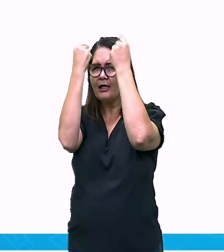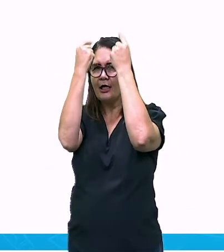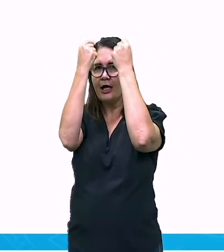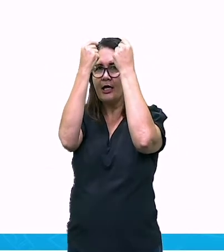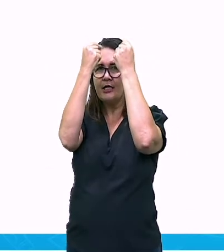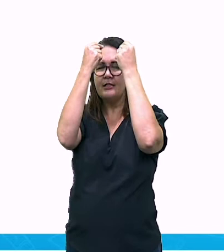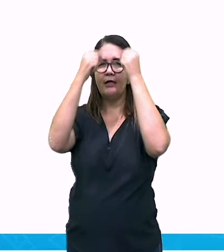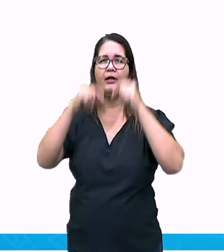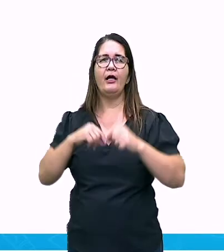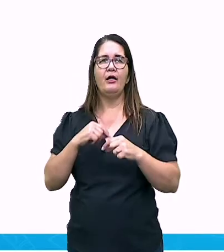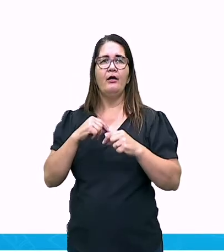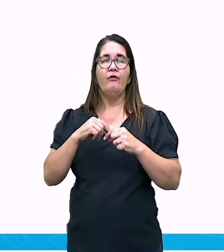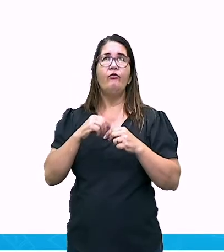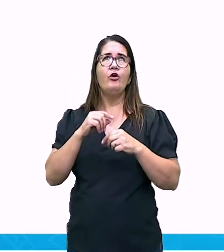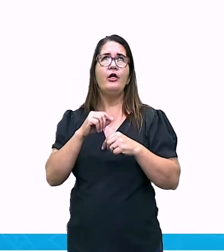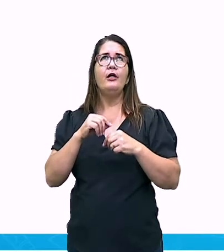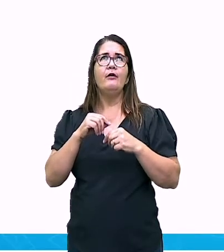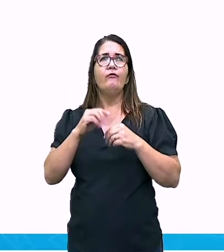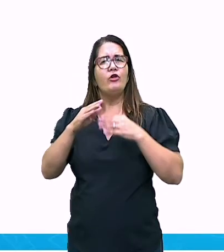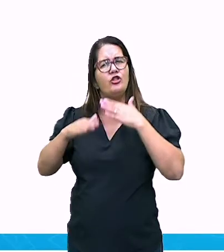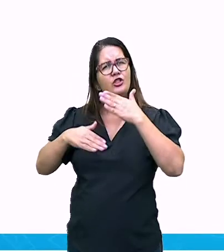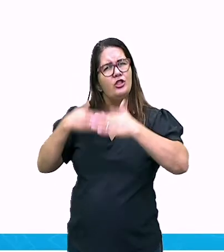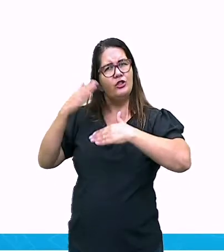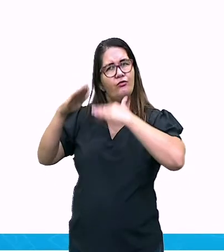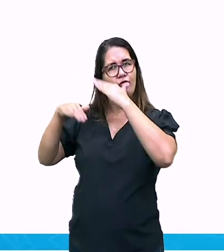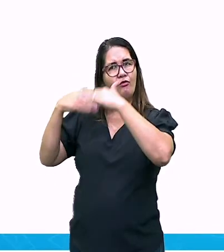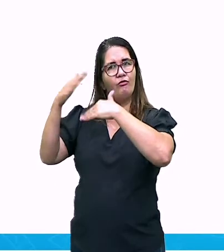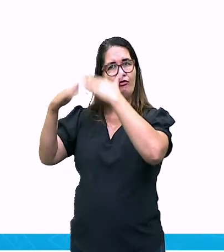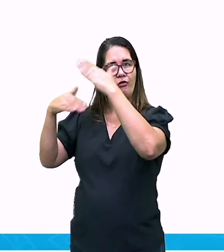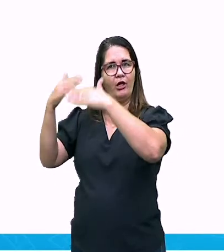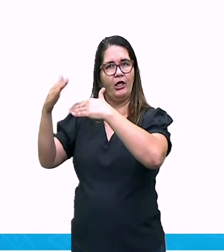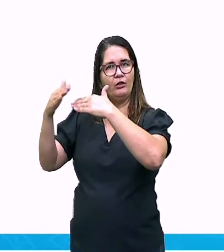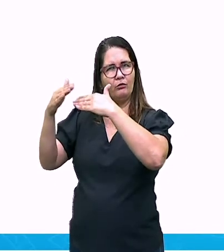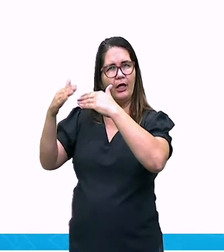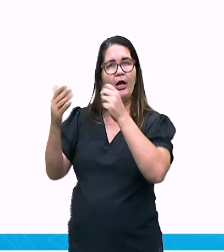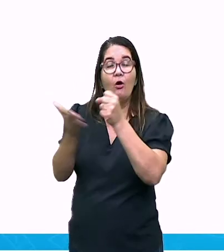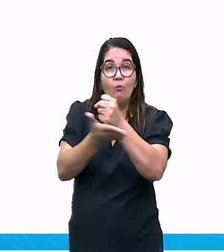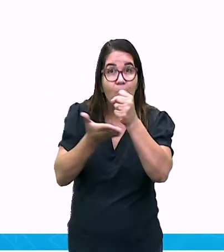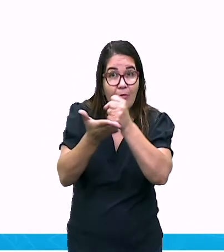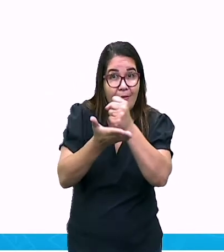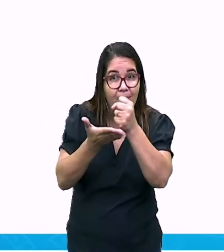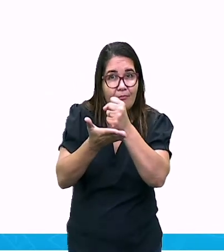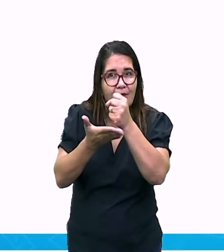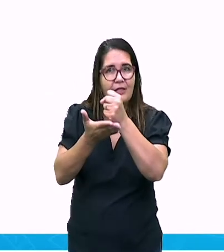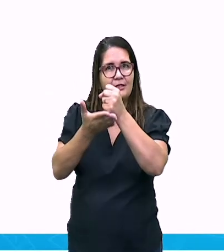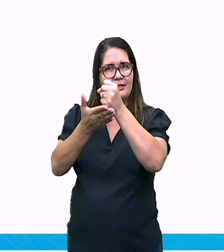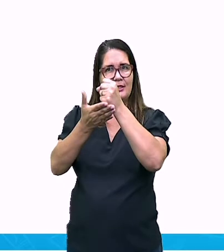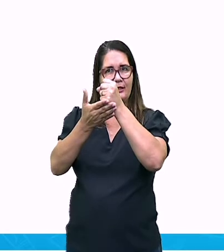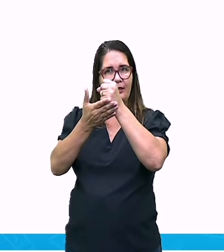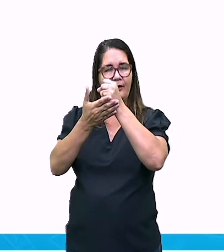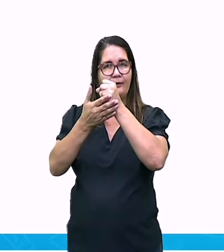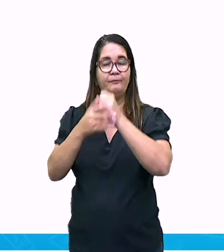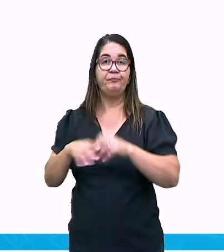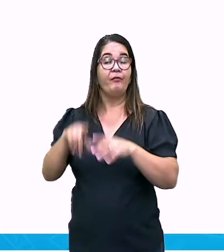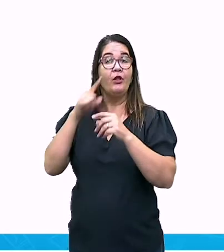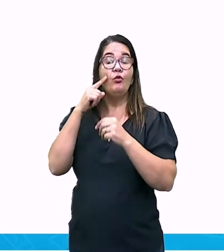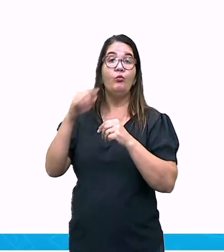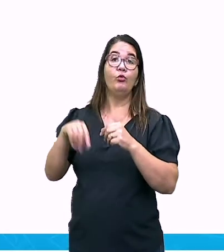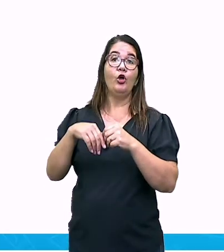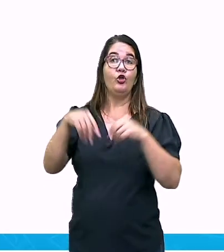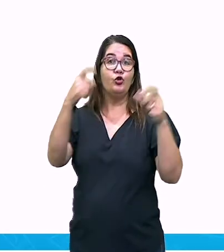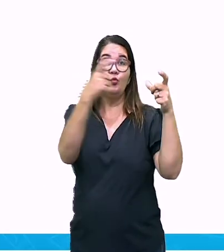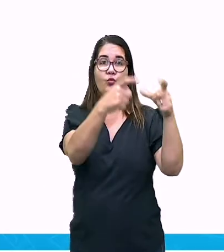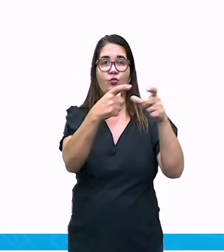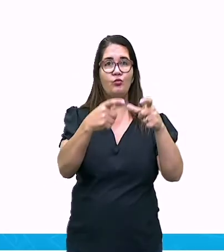e lá se fixaram, dedicando-se ao cultivo de cereais, à criação de animais e à pesca.